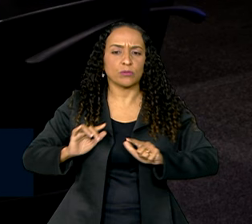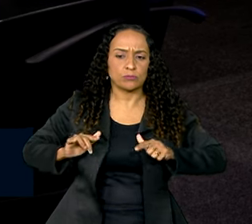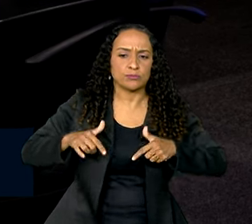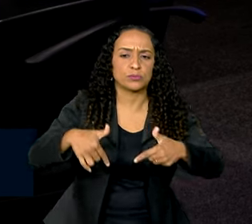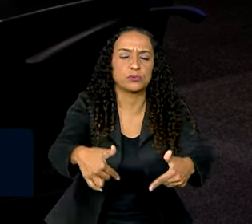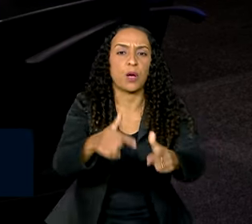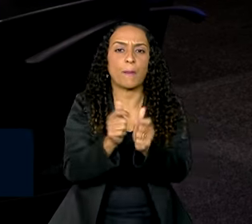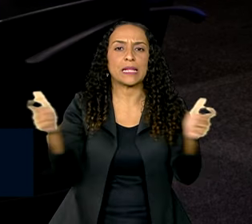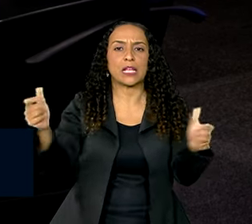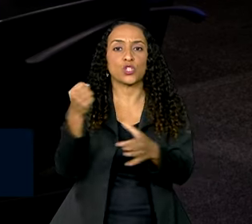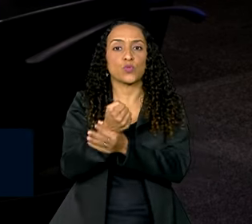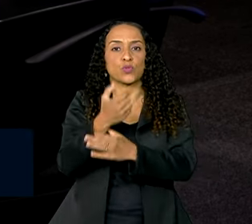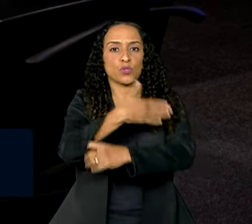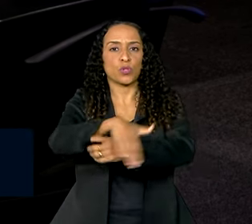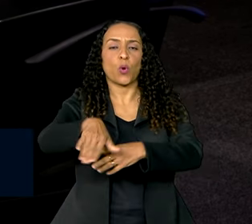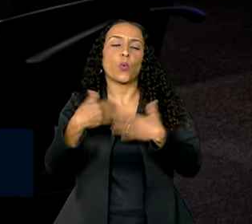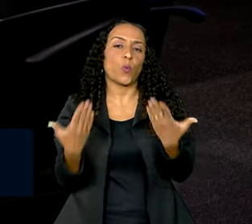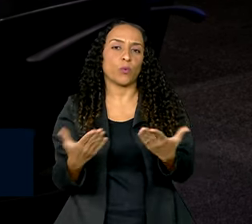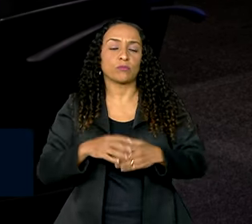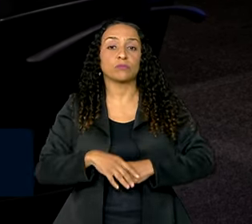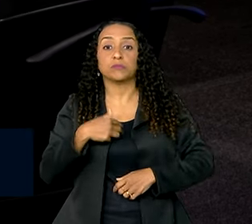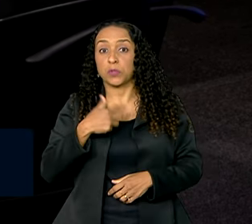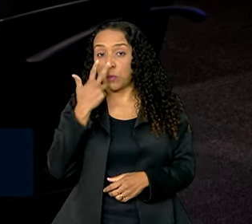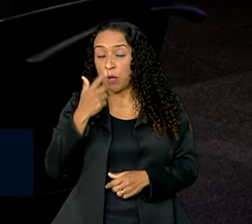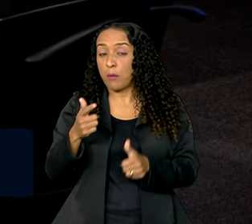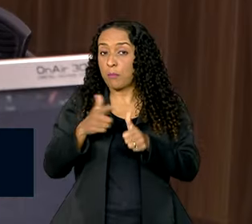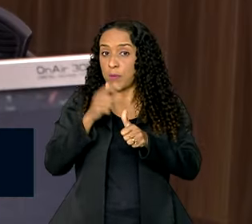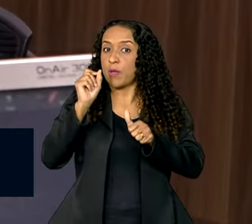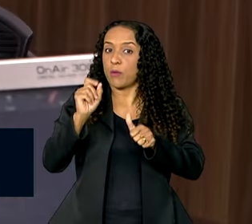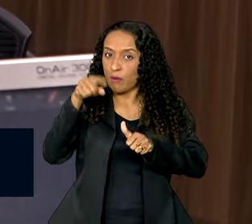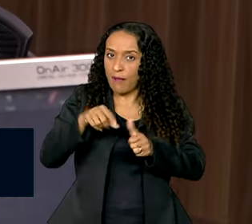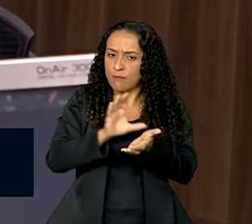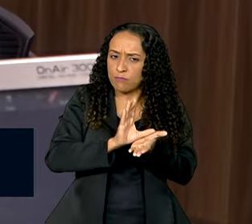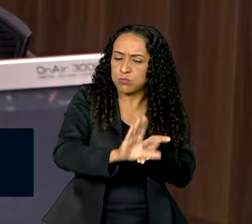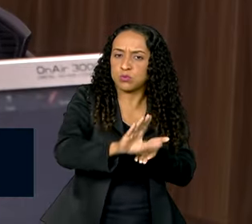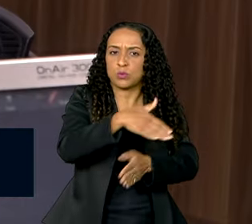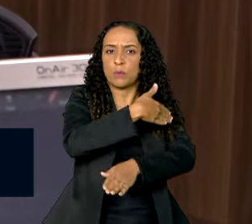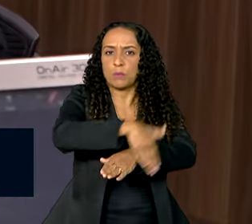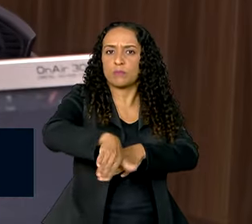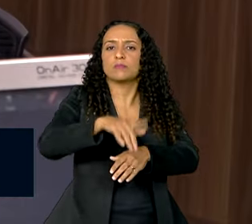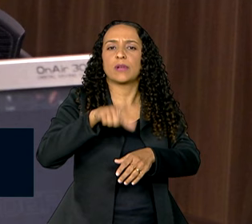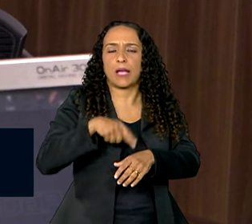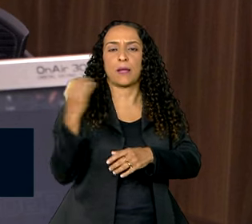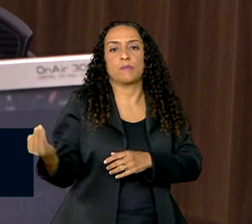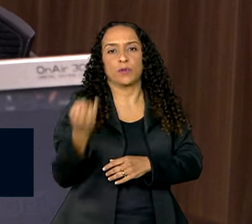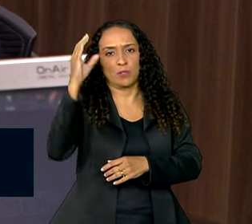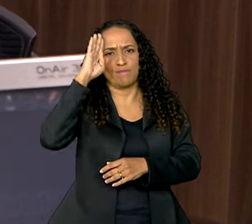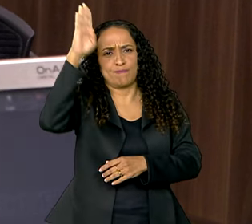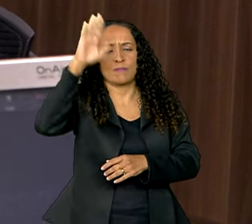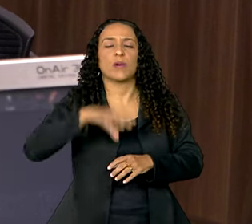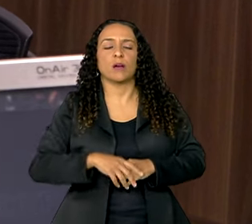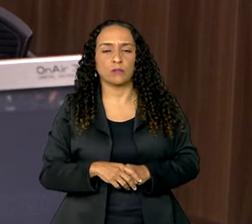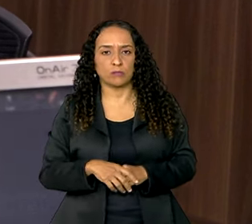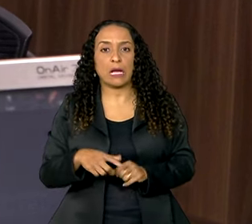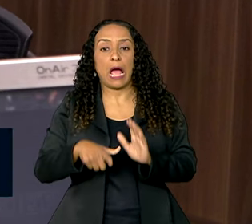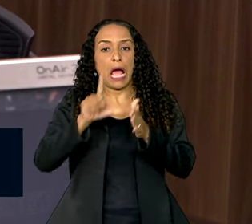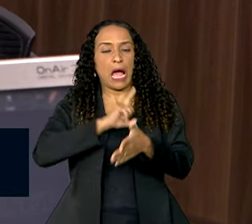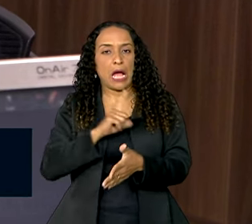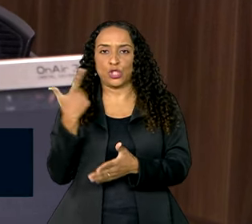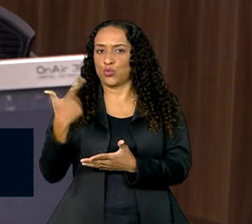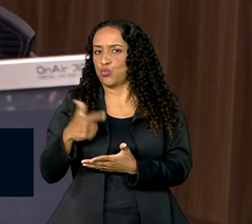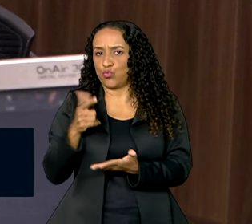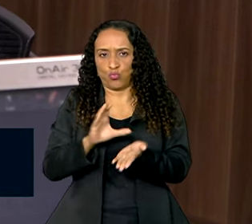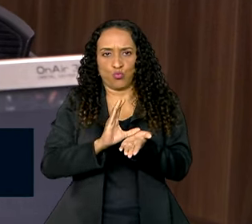essa segurança nas rodovias? Olha, eu acho que o primeiro ponto é esse, investir nas estradas, isso aí é fundamental, né? A gente não tinha